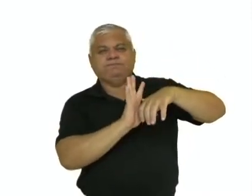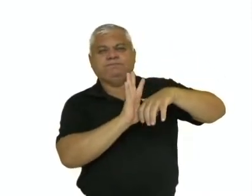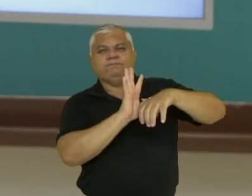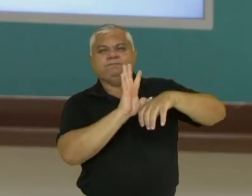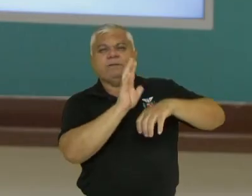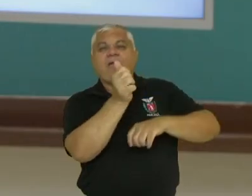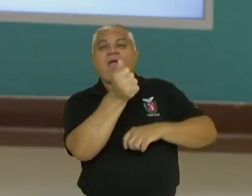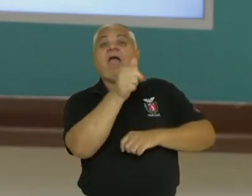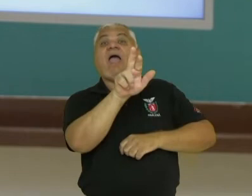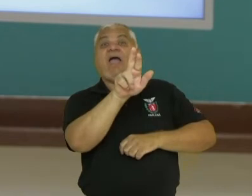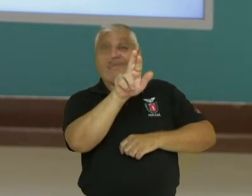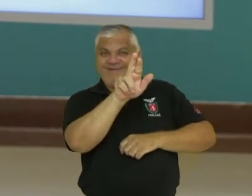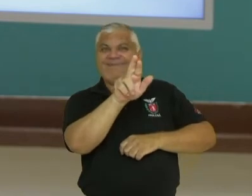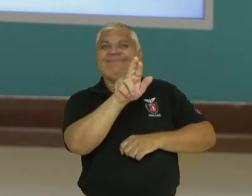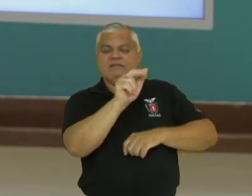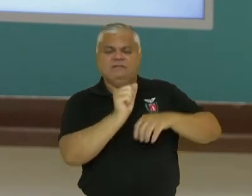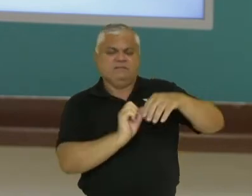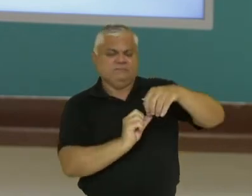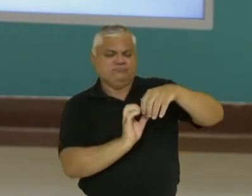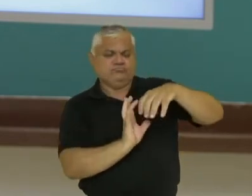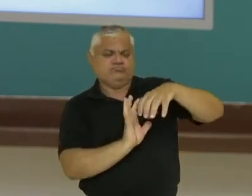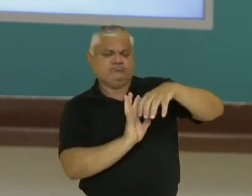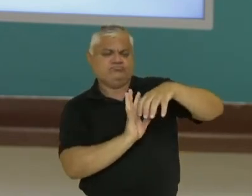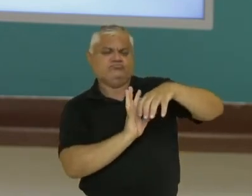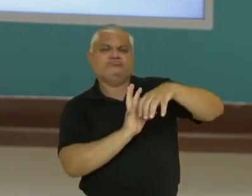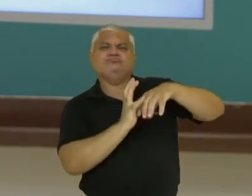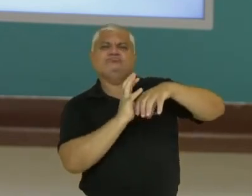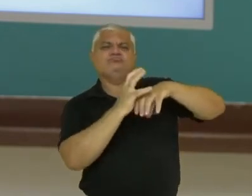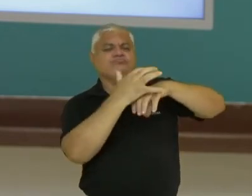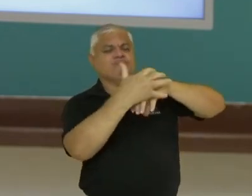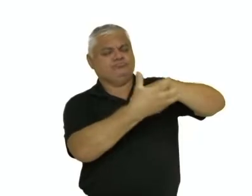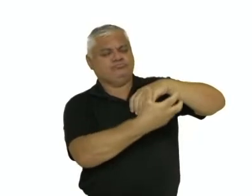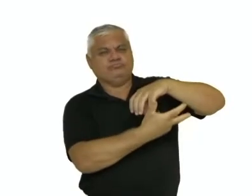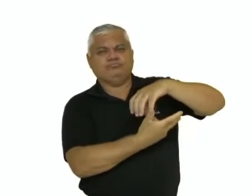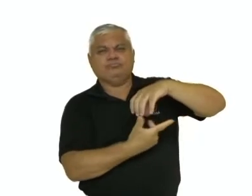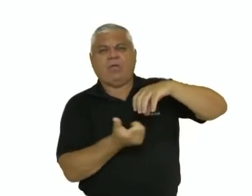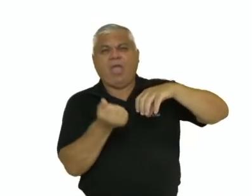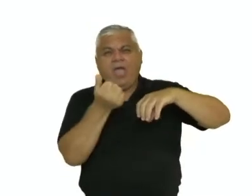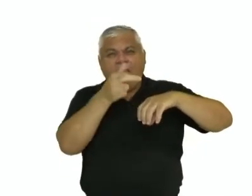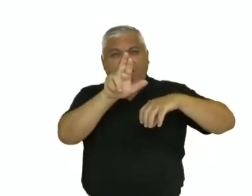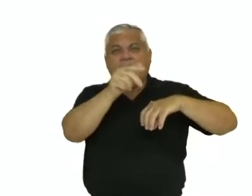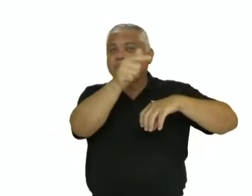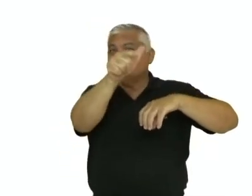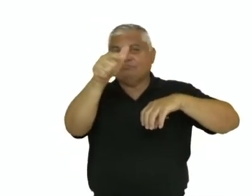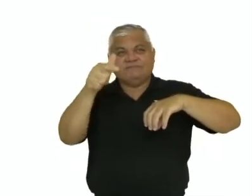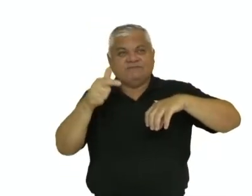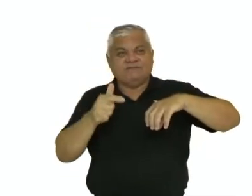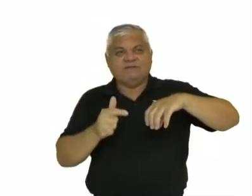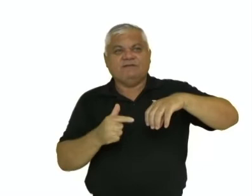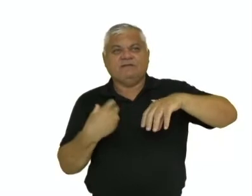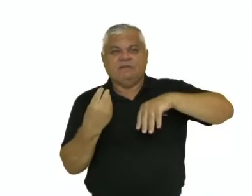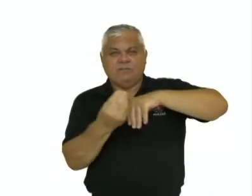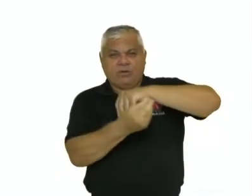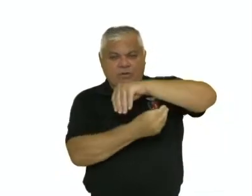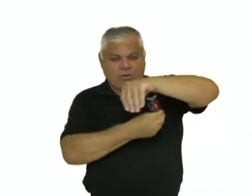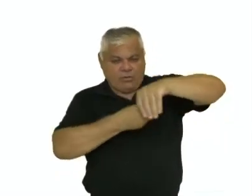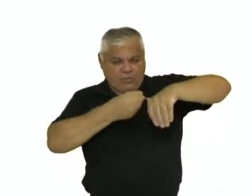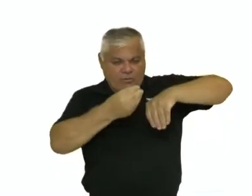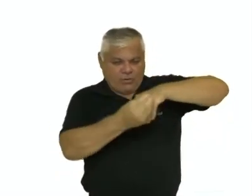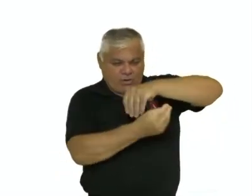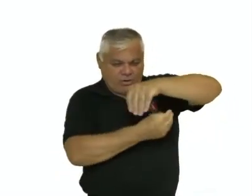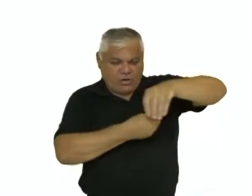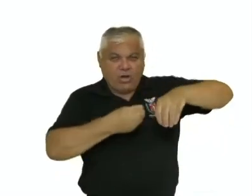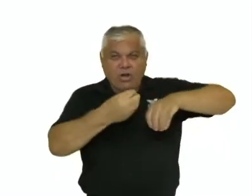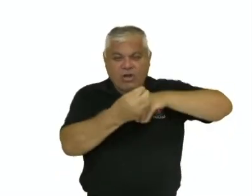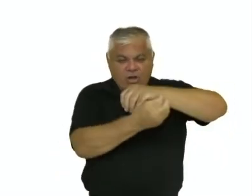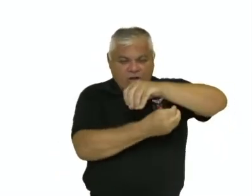atmosfera. Lembrando que na Terra primitiva não existia atmosfera. Acredita-se que a partir daí, as moléculas de hidrogênio